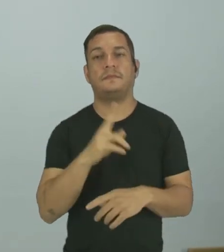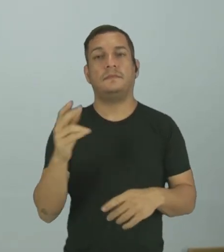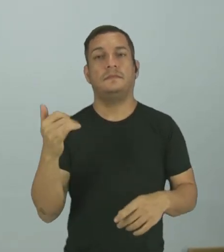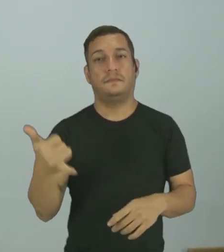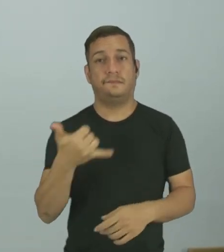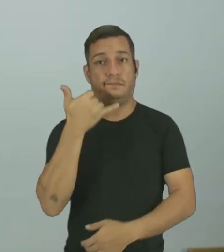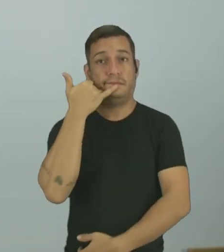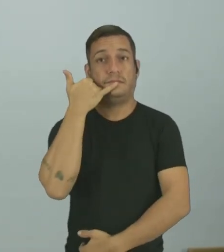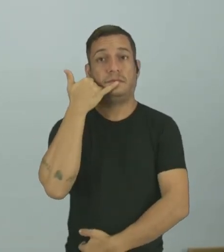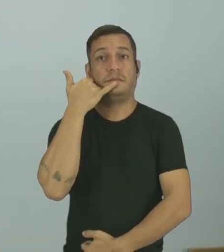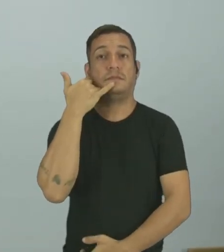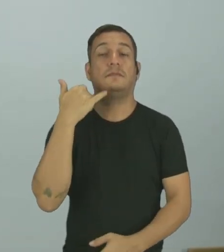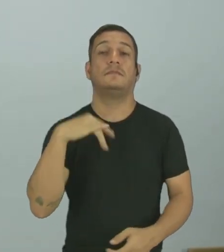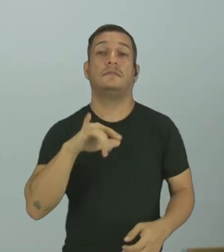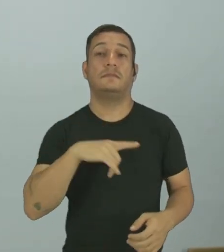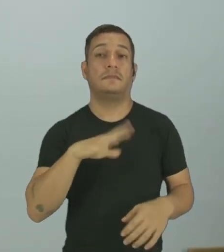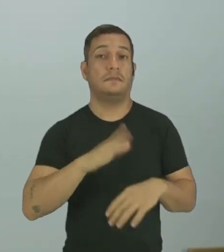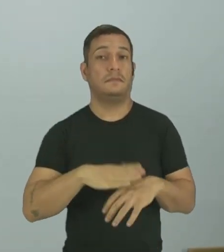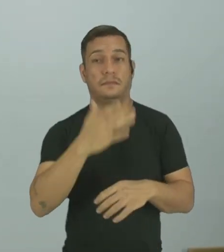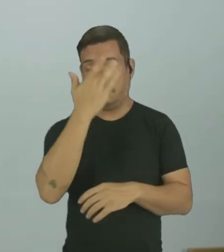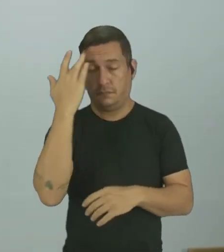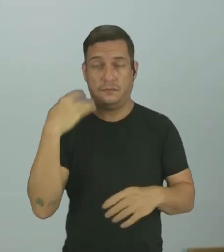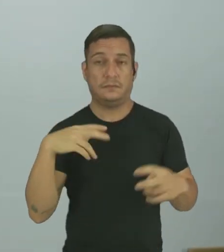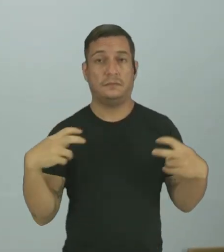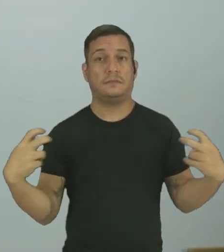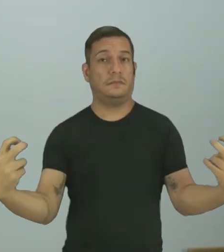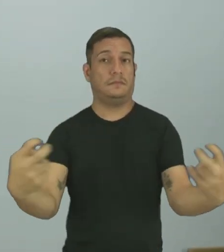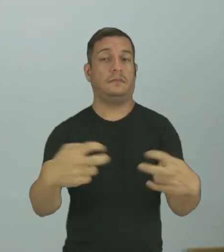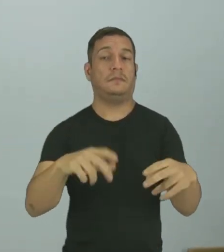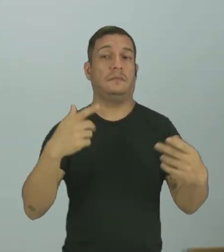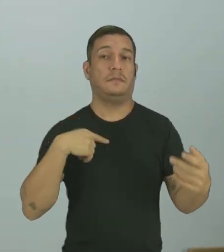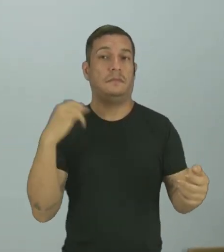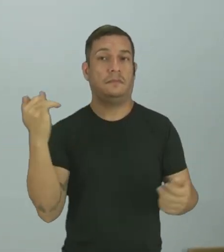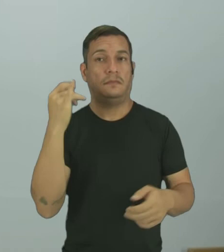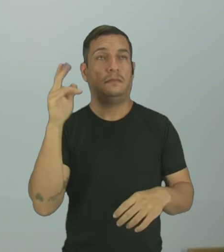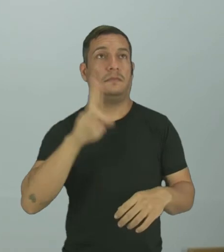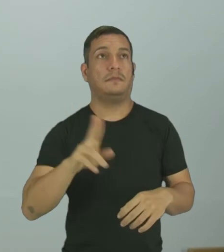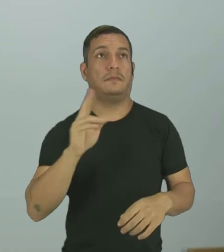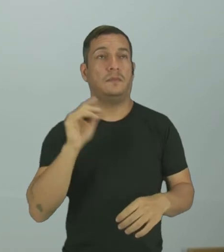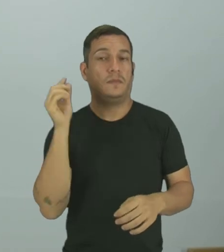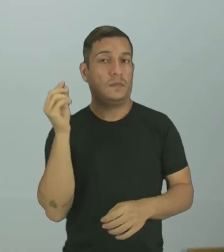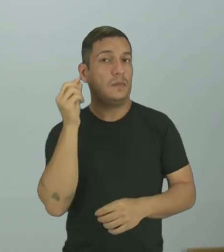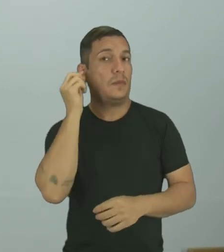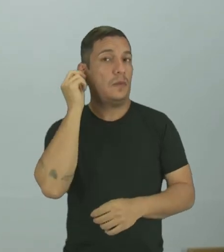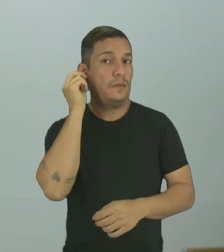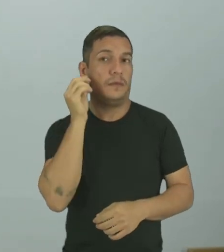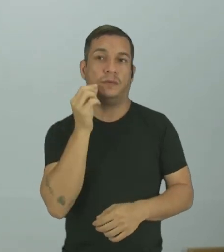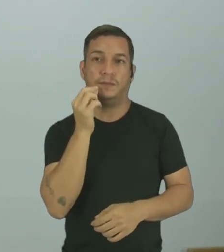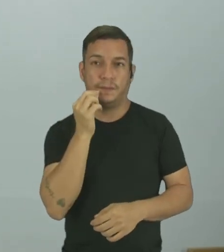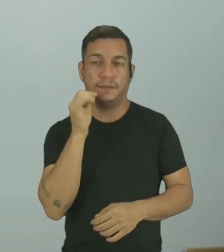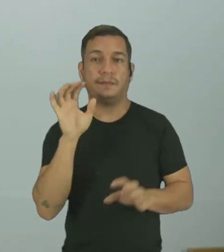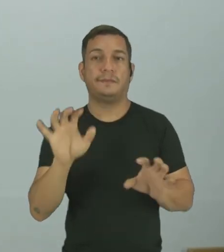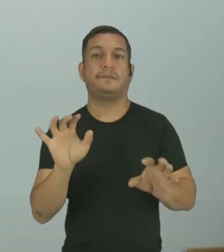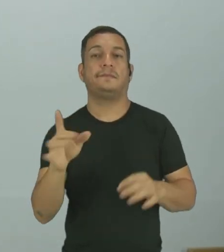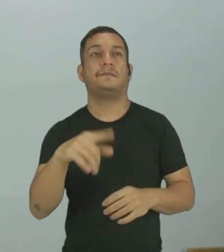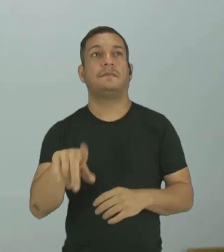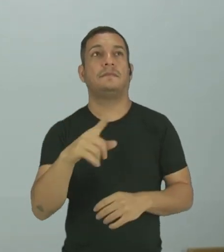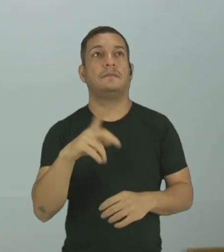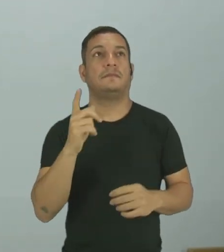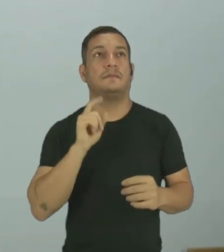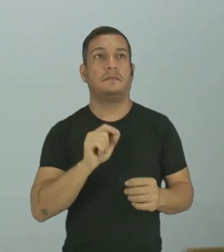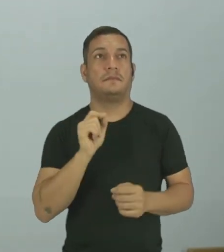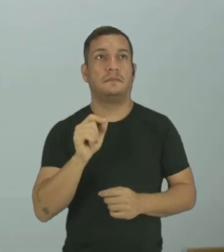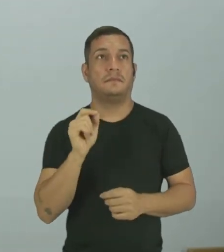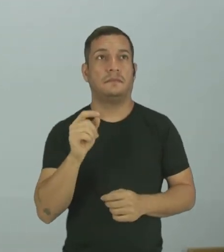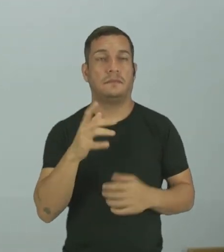a ligação, se tiver mais pessoas ao redor, é importante que você utilize o fone de ouvido. Assim você não